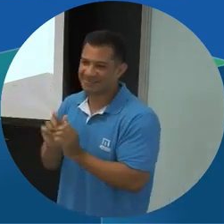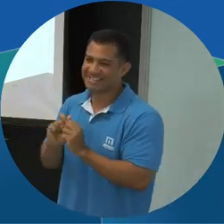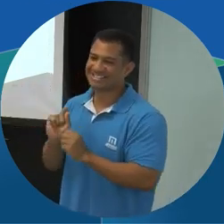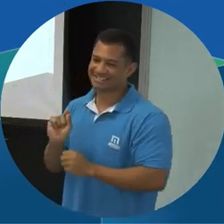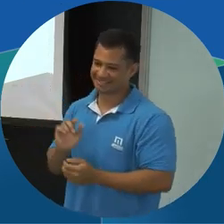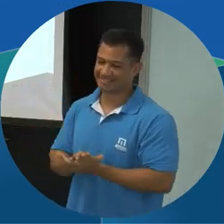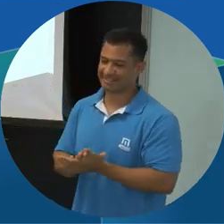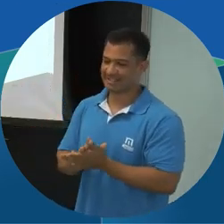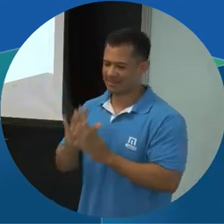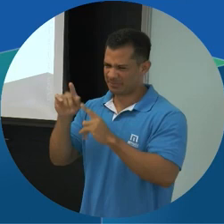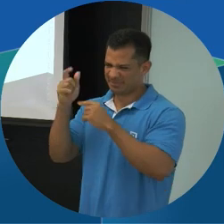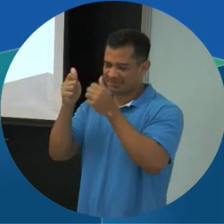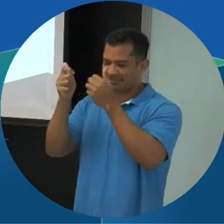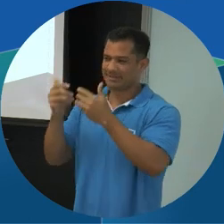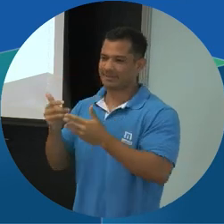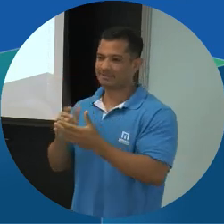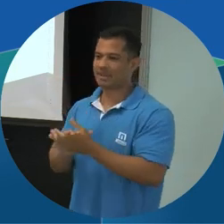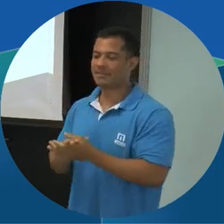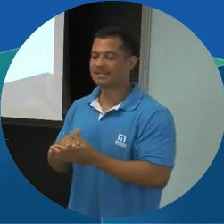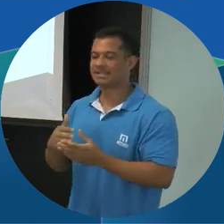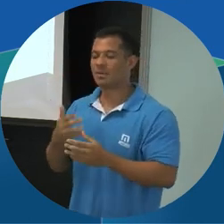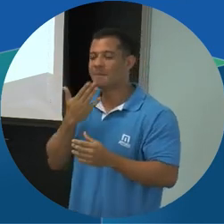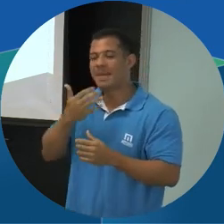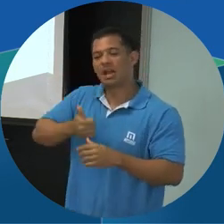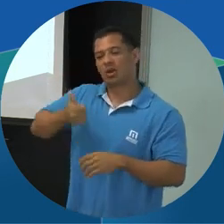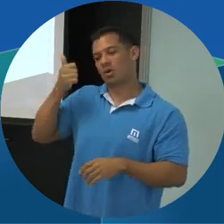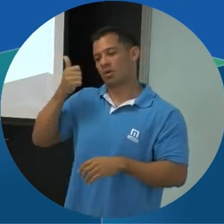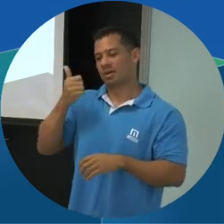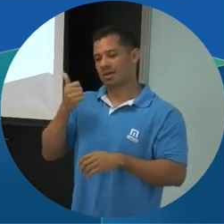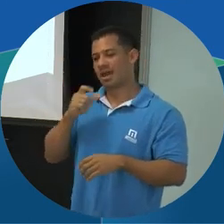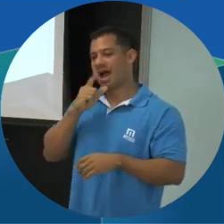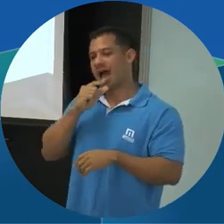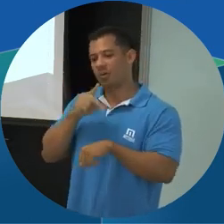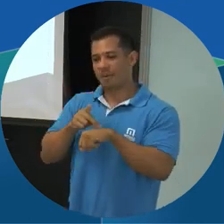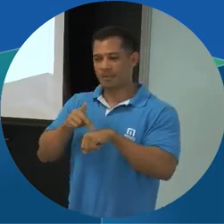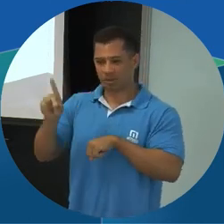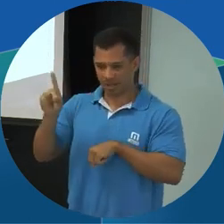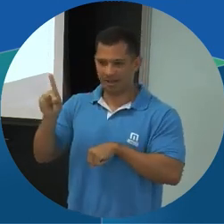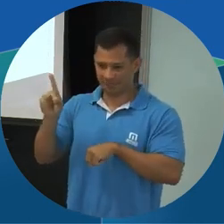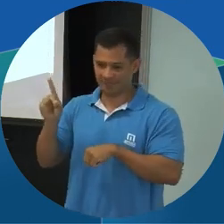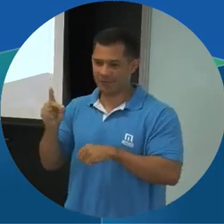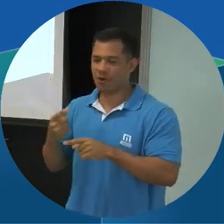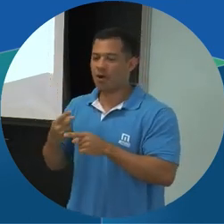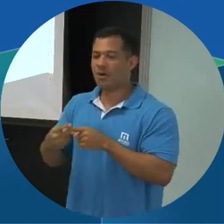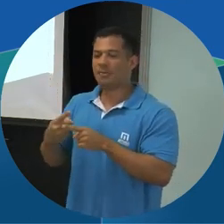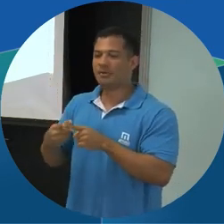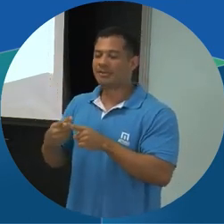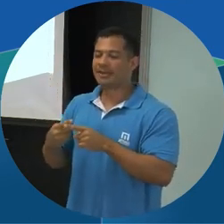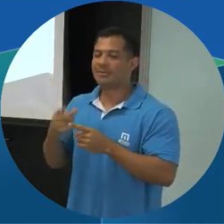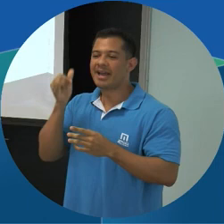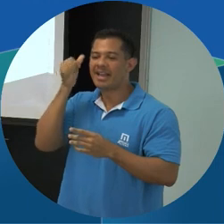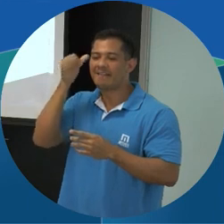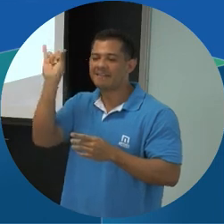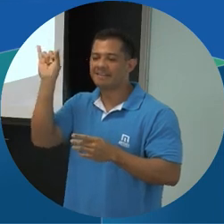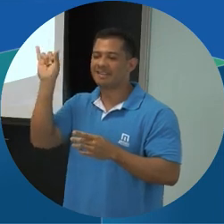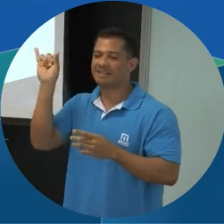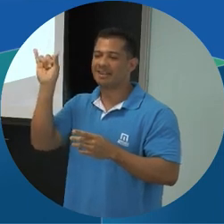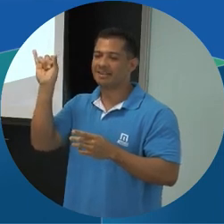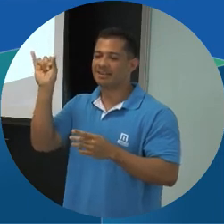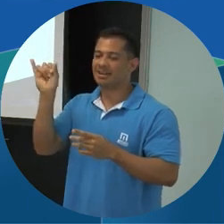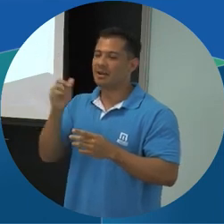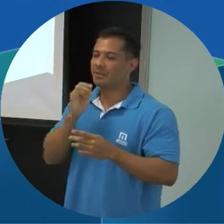mais indicado para o equipamento é a utilização de água potável, por quê? Para evitar alguns